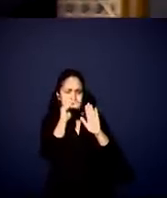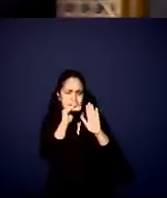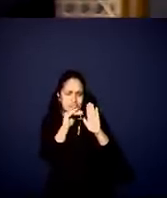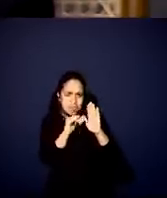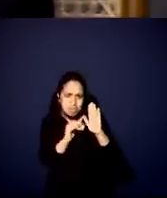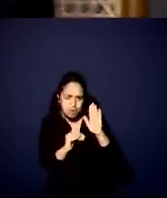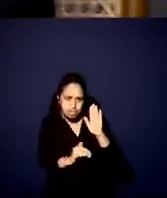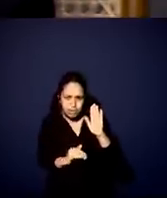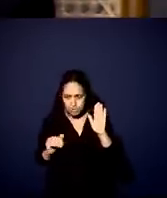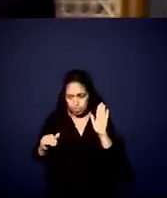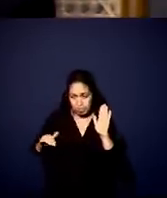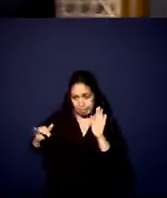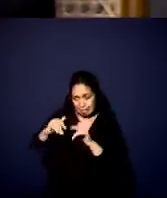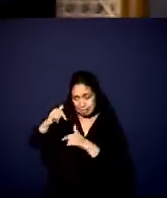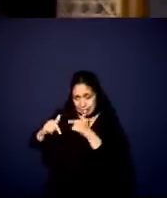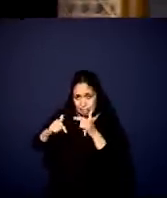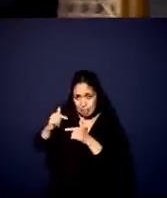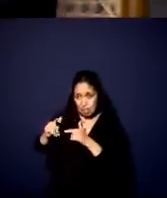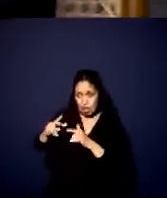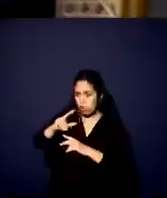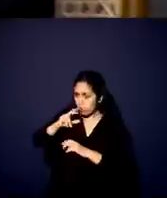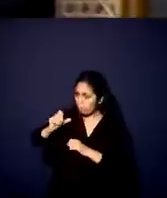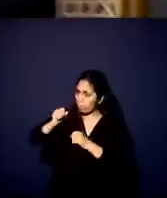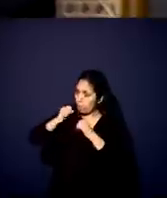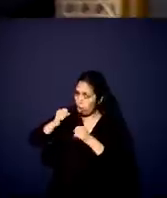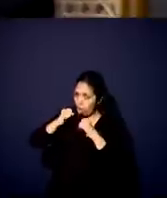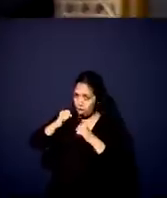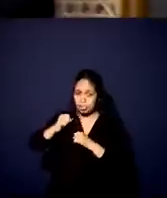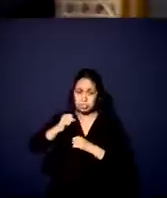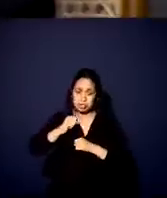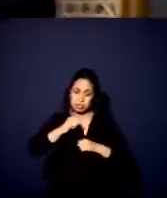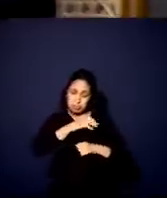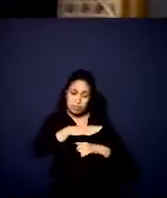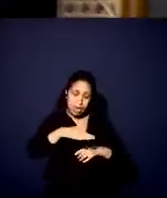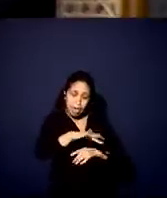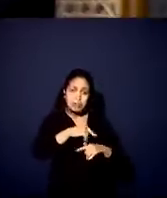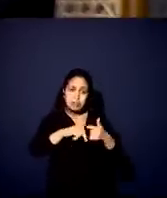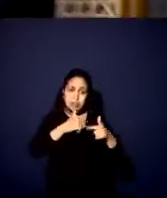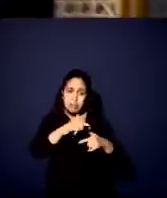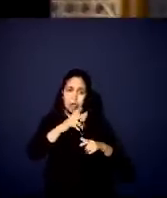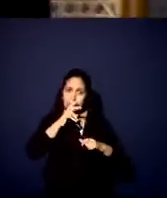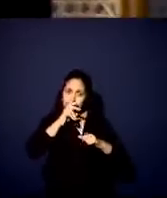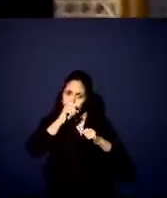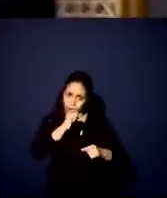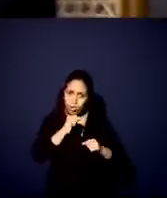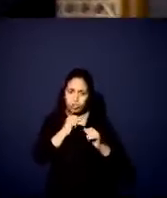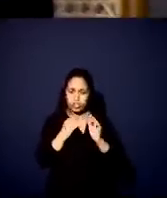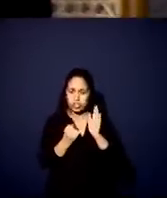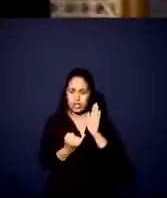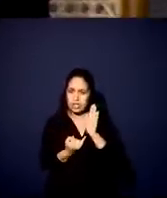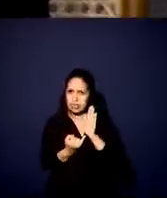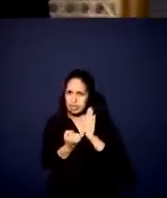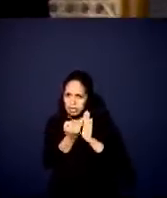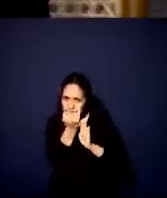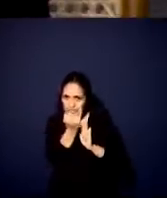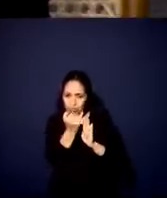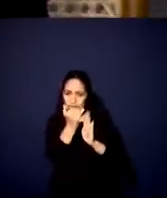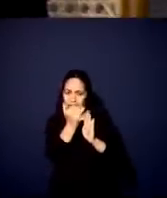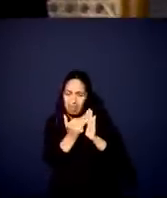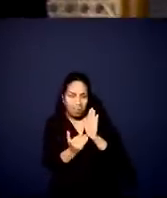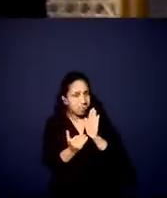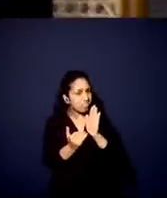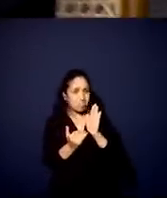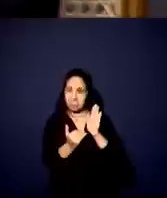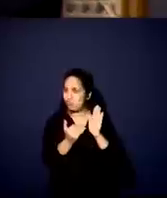o mercado trabalha me forte e que com o mercado trabalha americano forte a inflação não vai cair assim